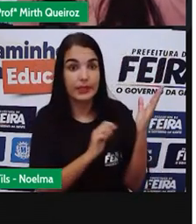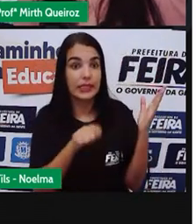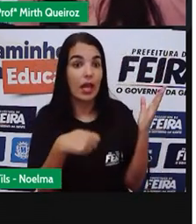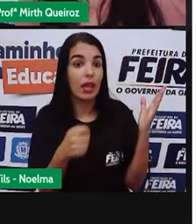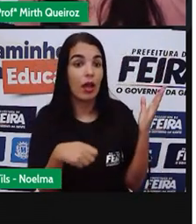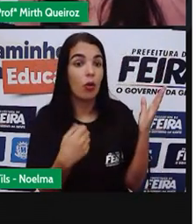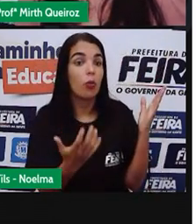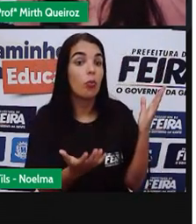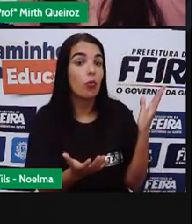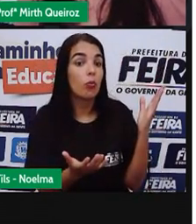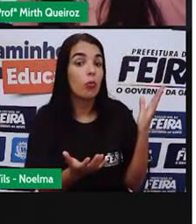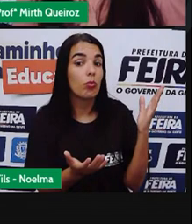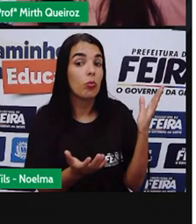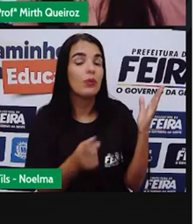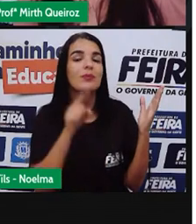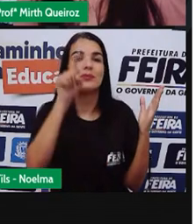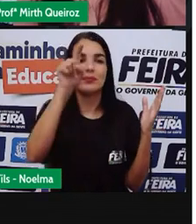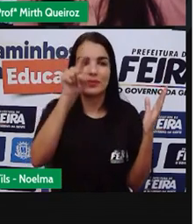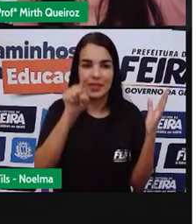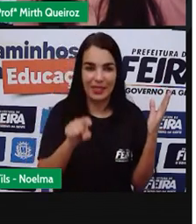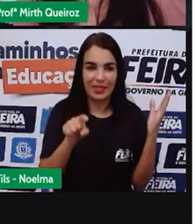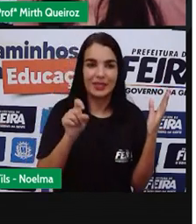utiliza? A